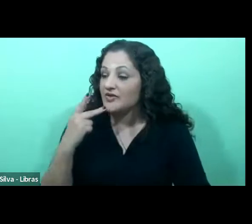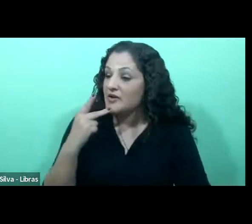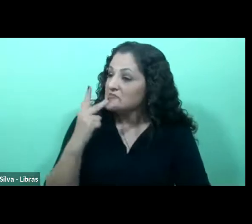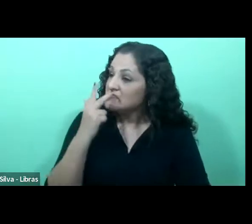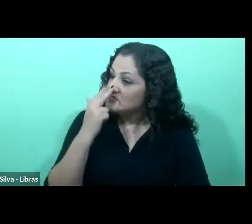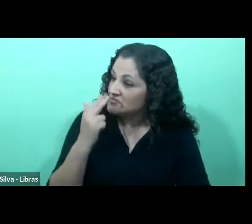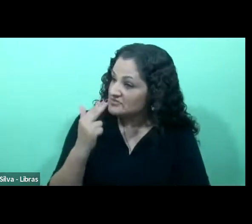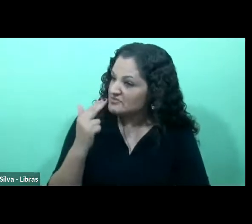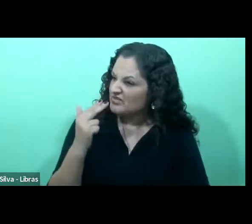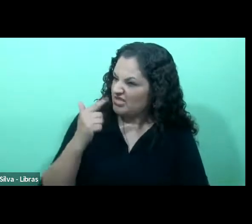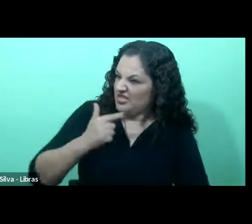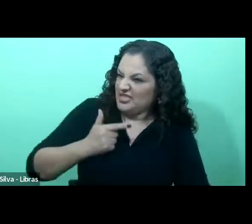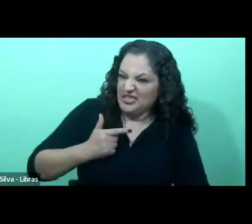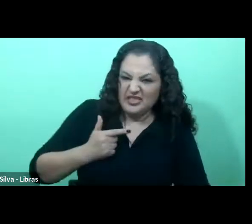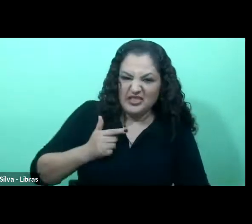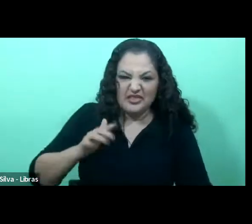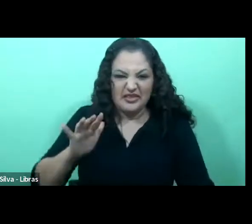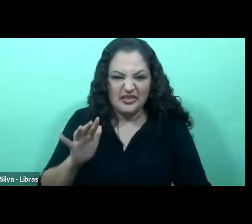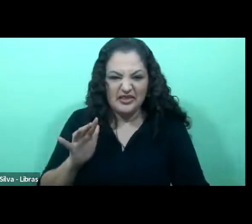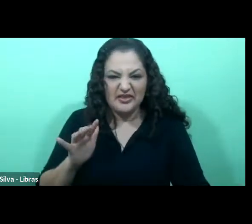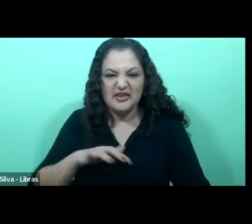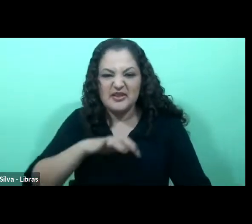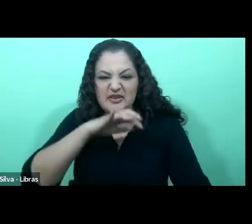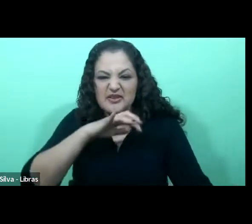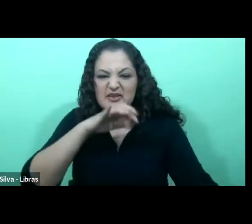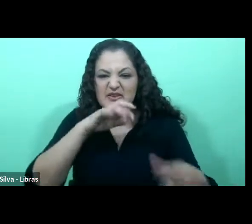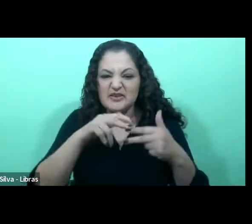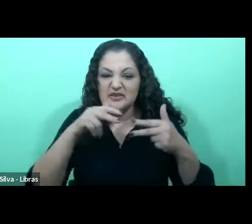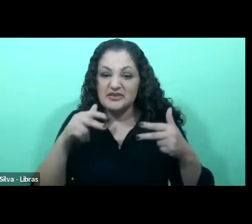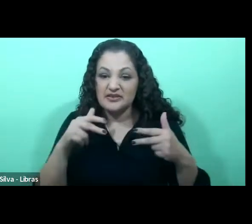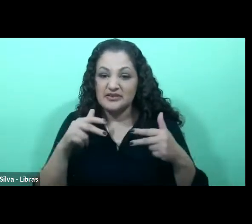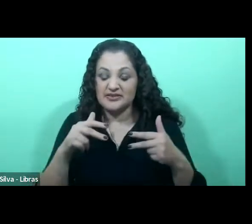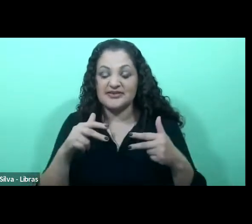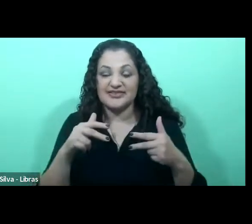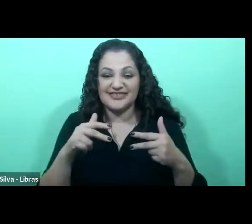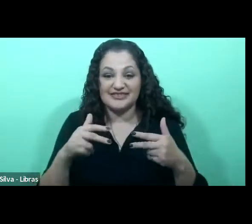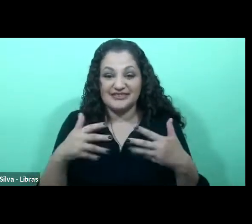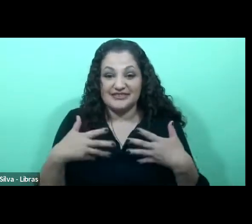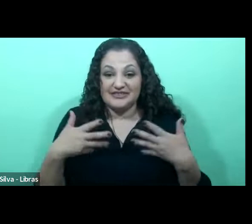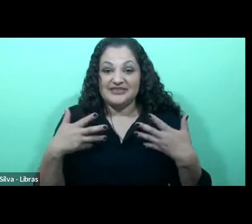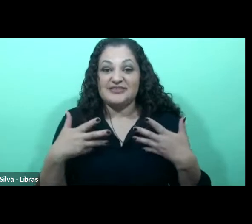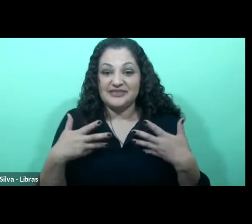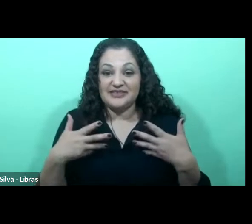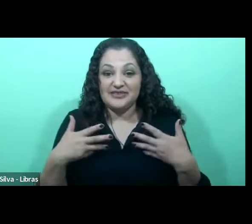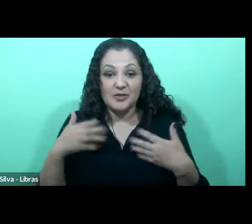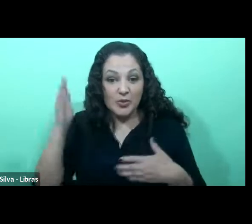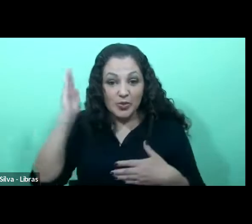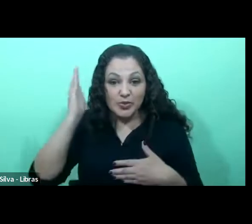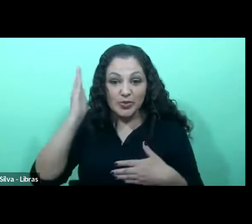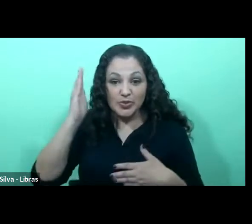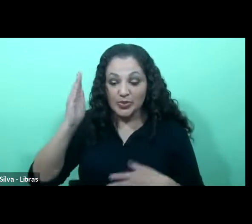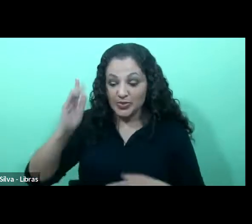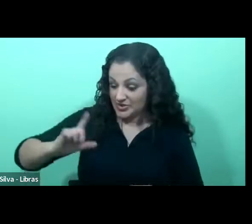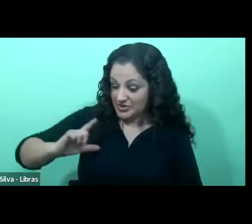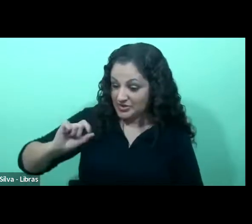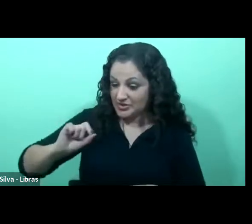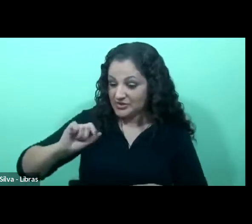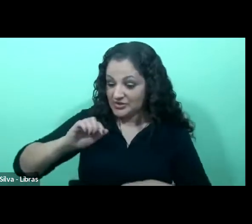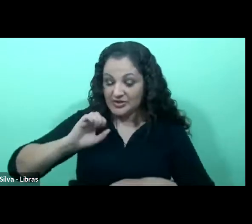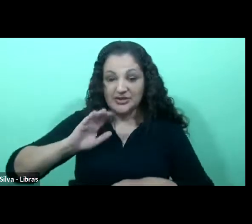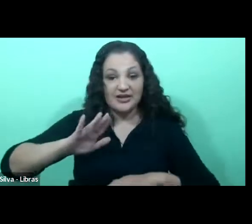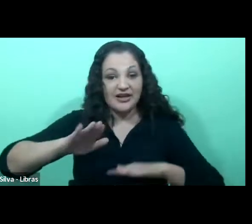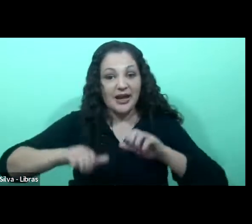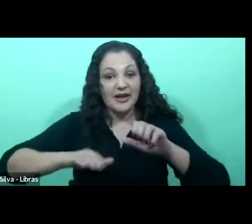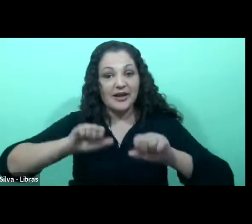até ridículo um bichinho se assanhar. E o jumento, o que é que tem? As patas.